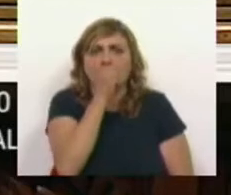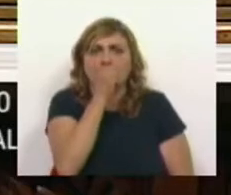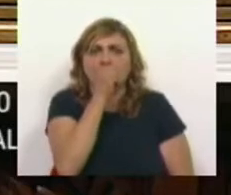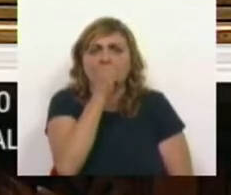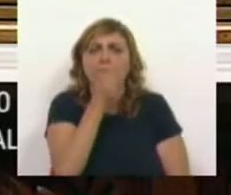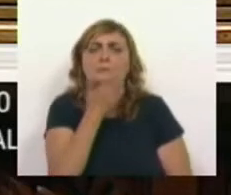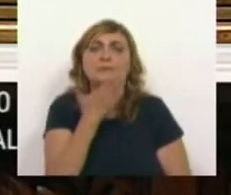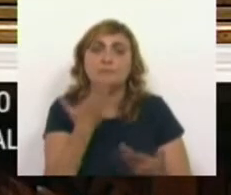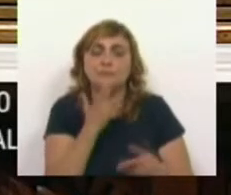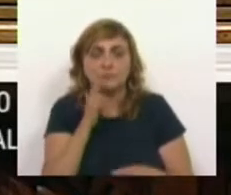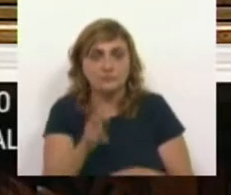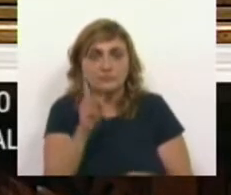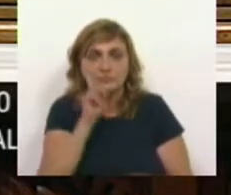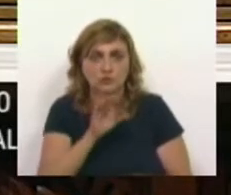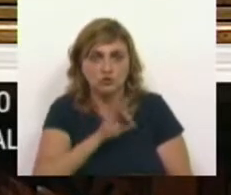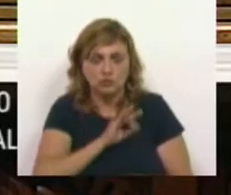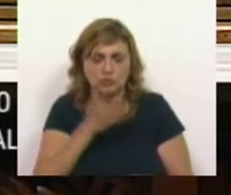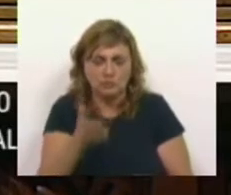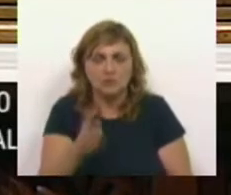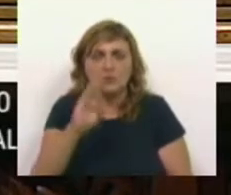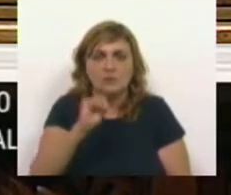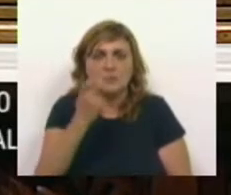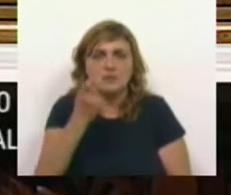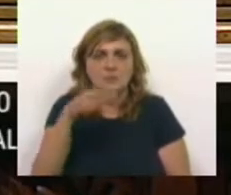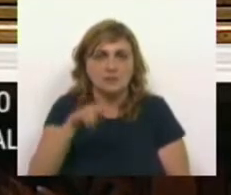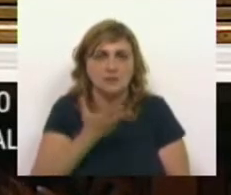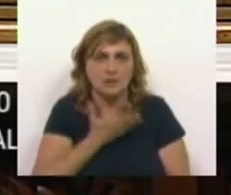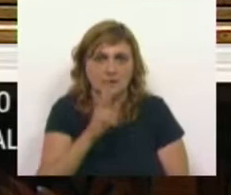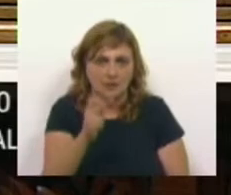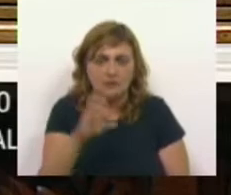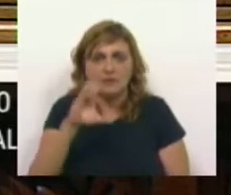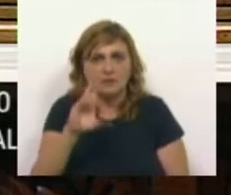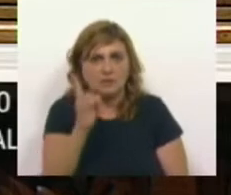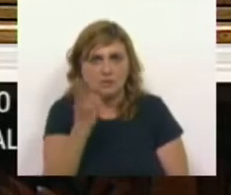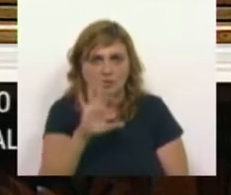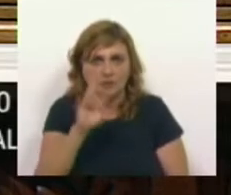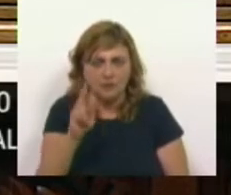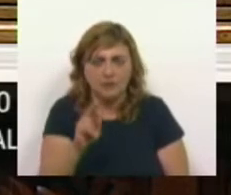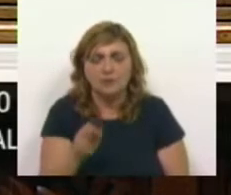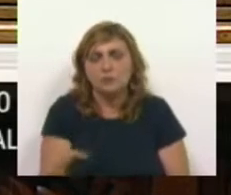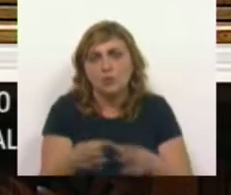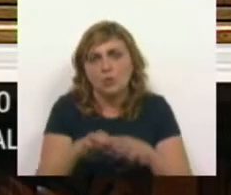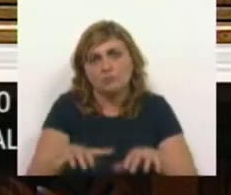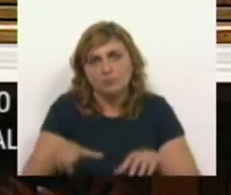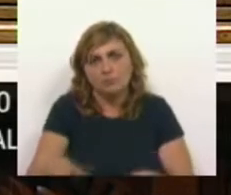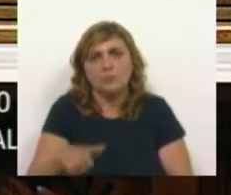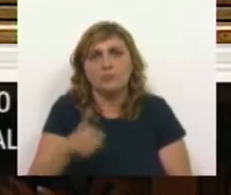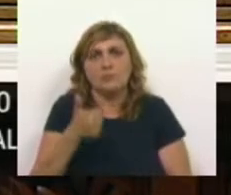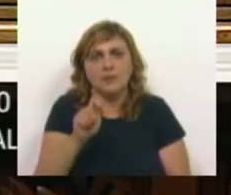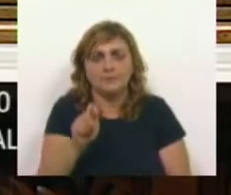E agora, para responder, tem a palavra a Sra. Deputada Sandra Cunha, do Grupo Parlamentar do Bloco de Esquerda. Faz favor.